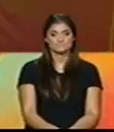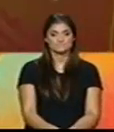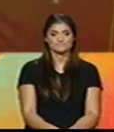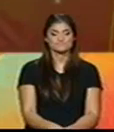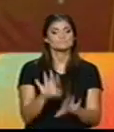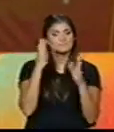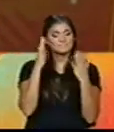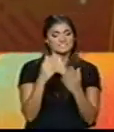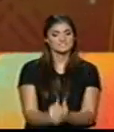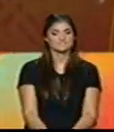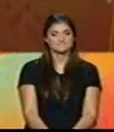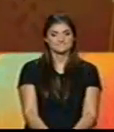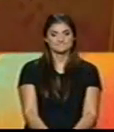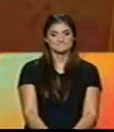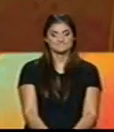Parabéns!